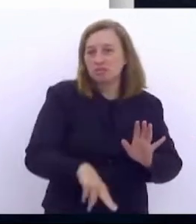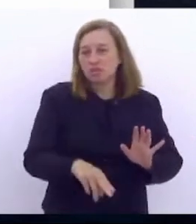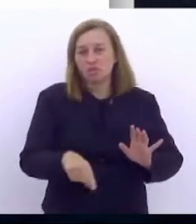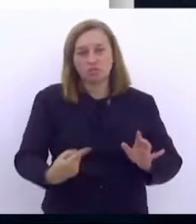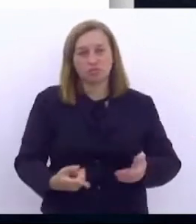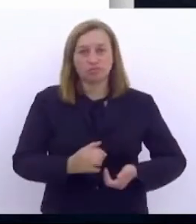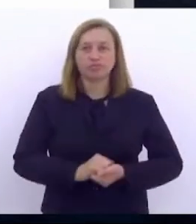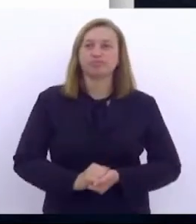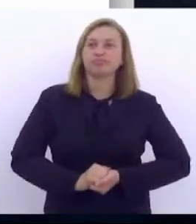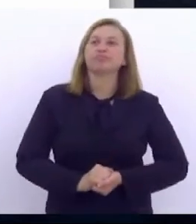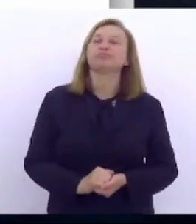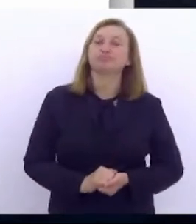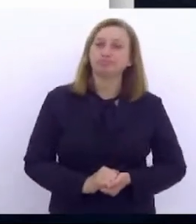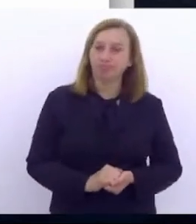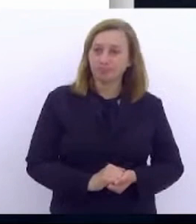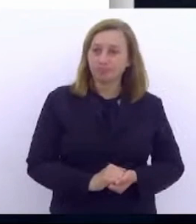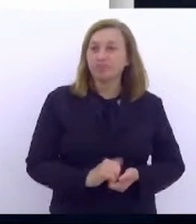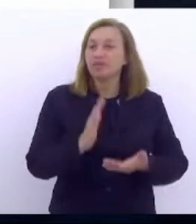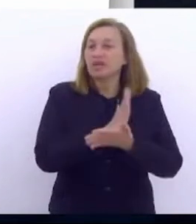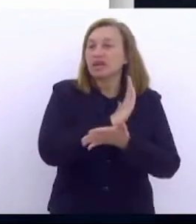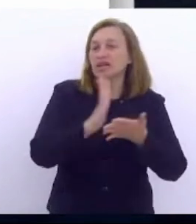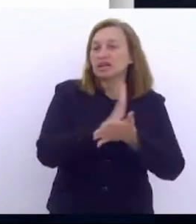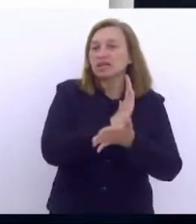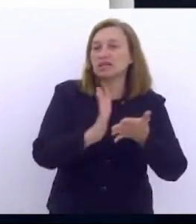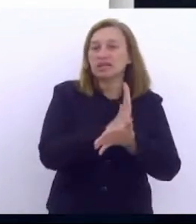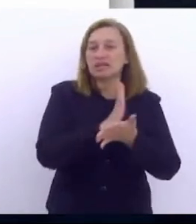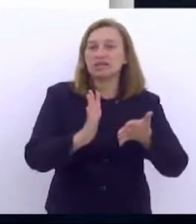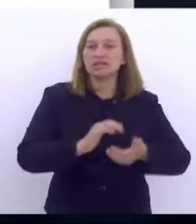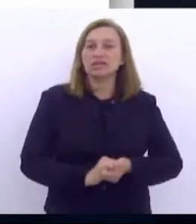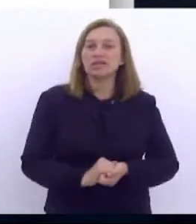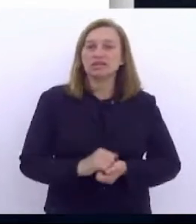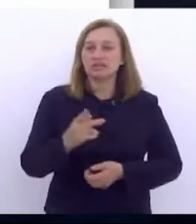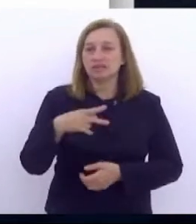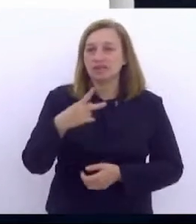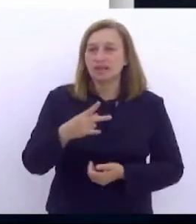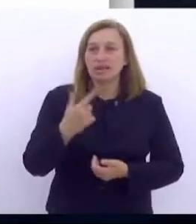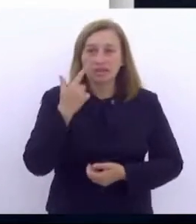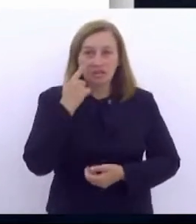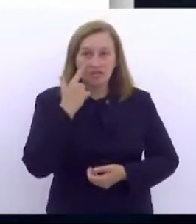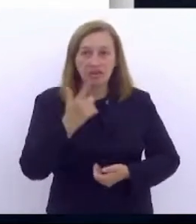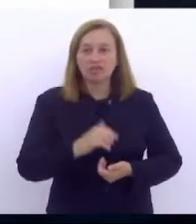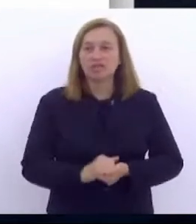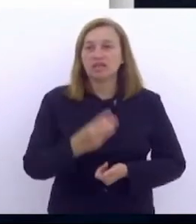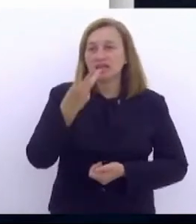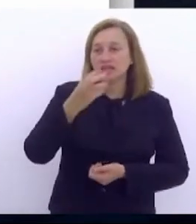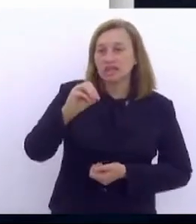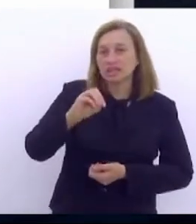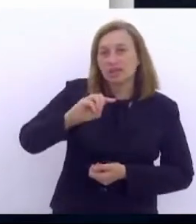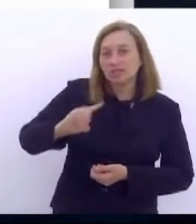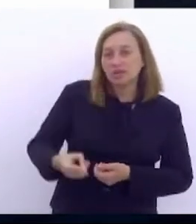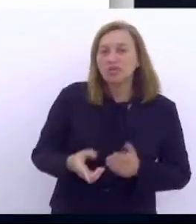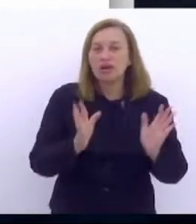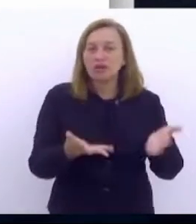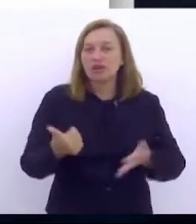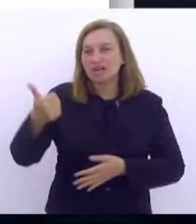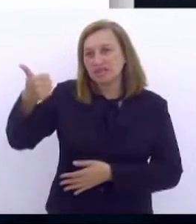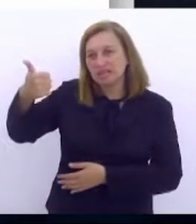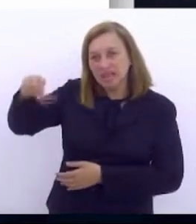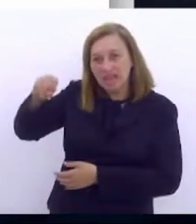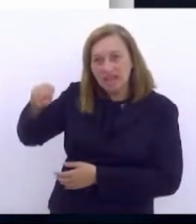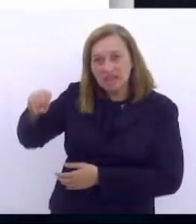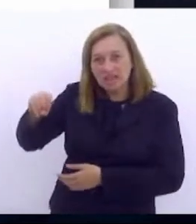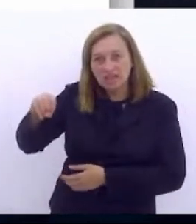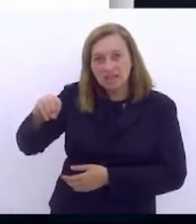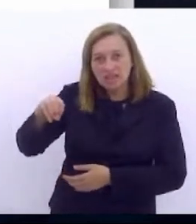métodos de superestimativa. E às vezes eles têm a cara de pau de dizer, tá vendo, reduziu, antes era 30 mil, agora é 10.